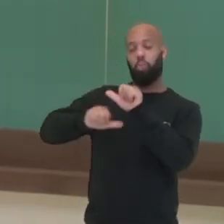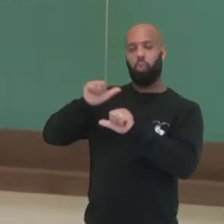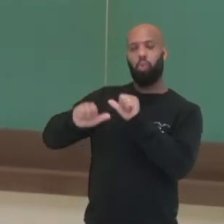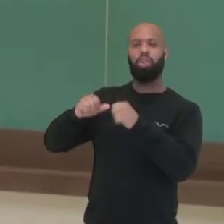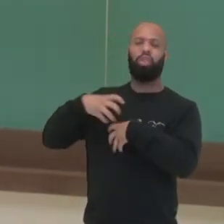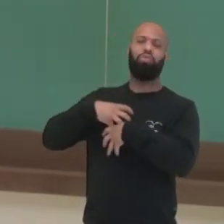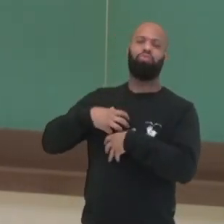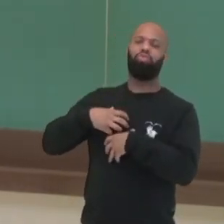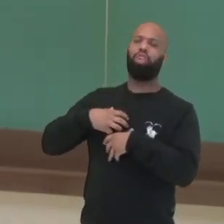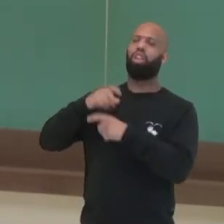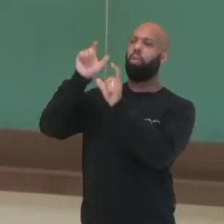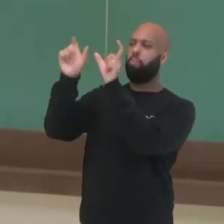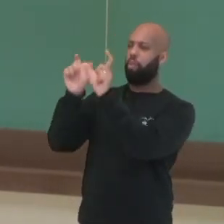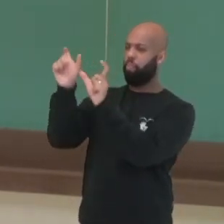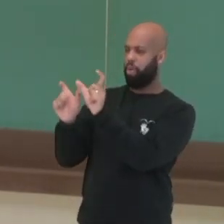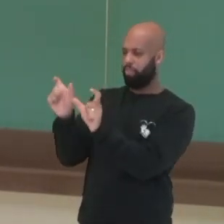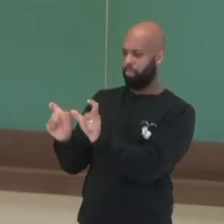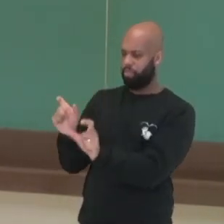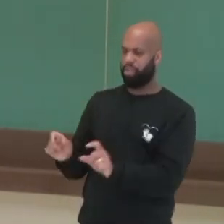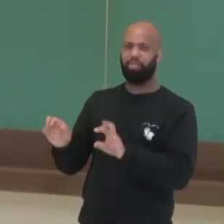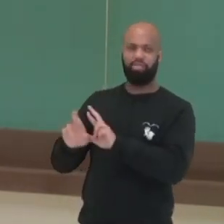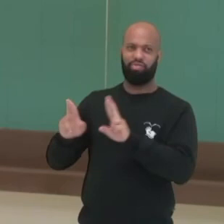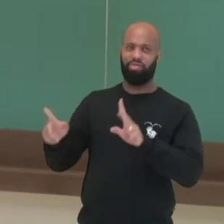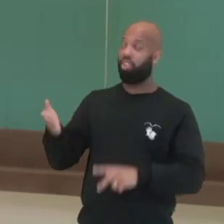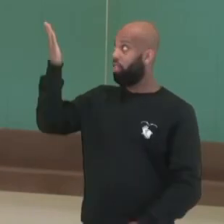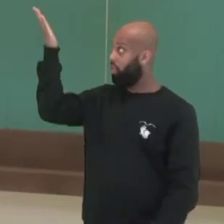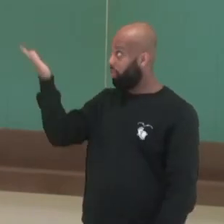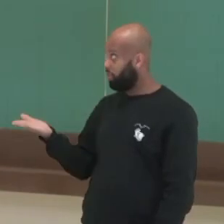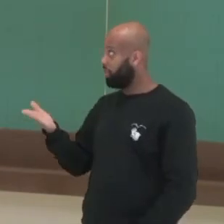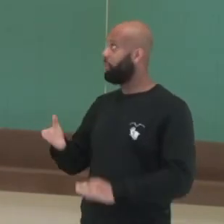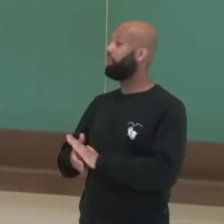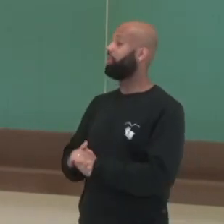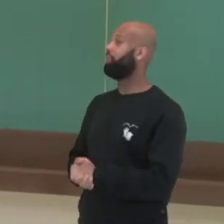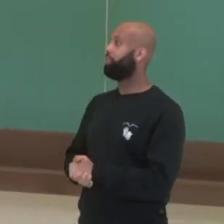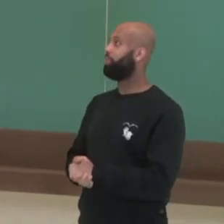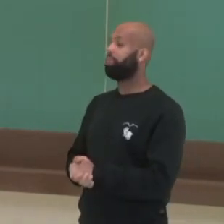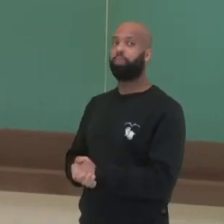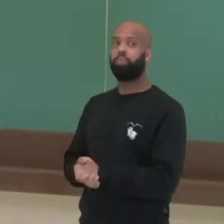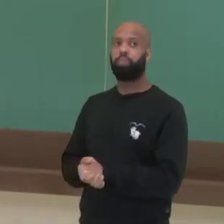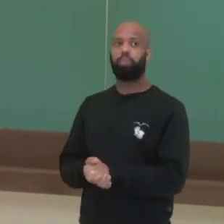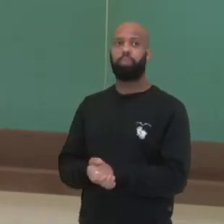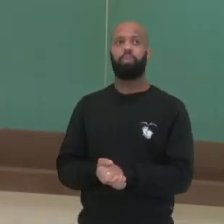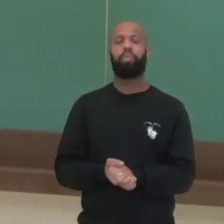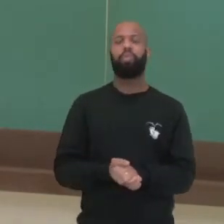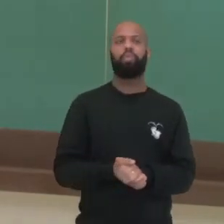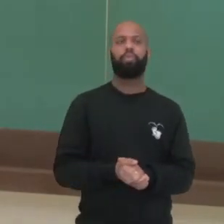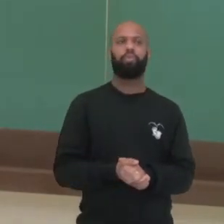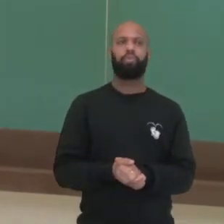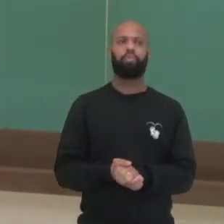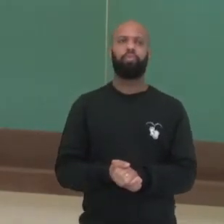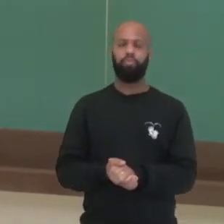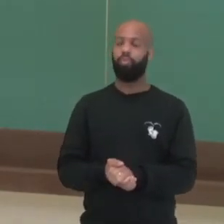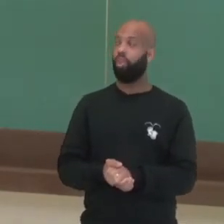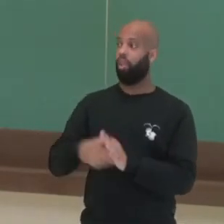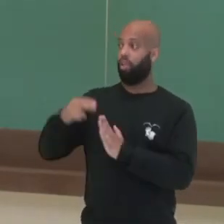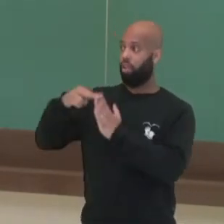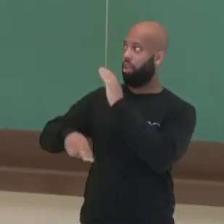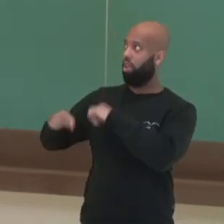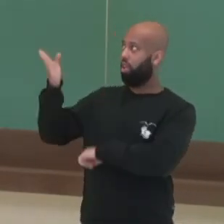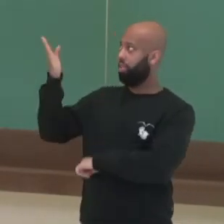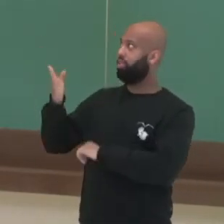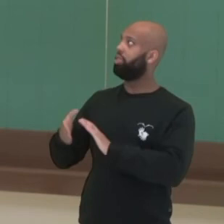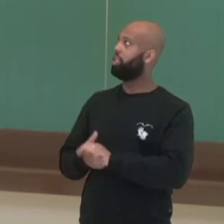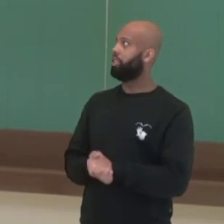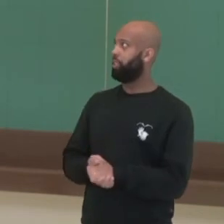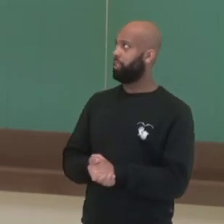eras, era, éramos, erais e eram. Ele é irregular. Agora aqui, ó. La casa de mis abuelos foi muito pequena,